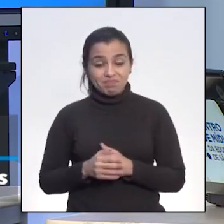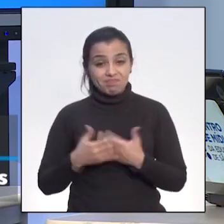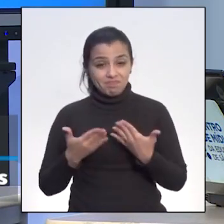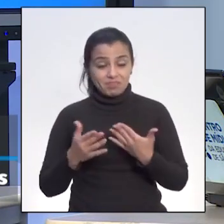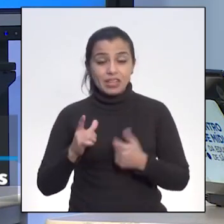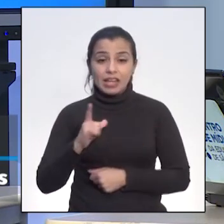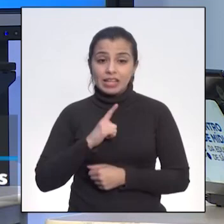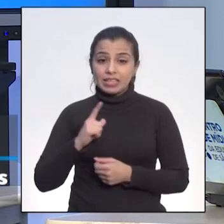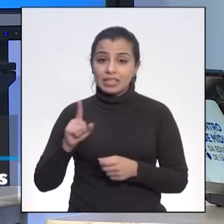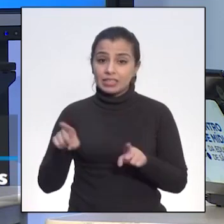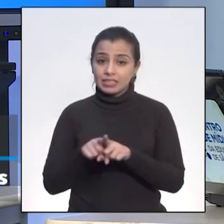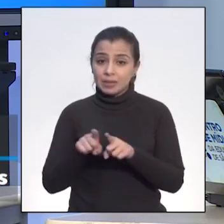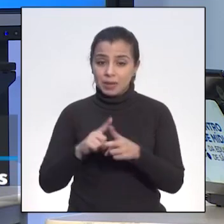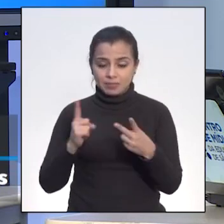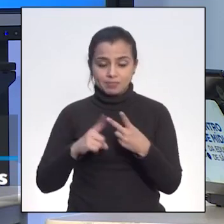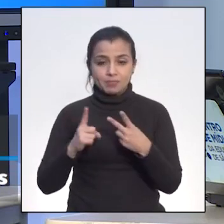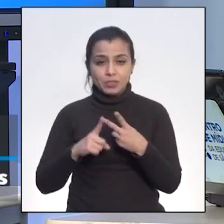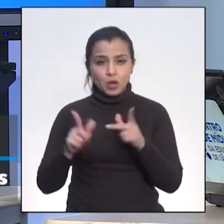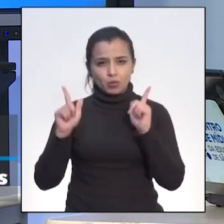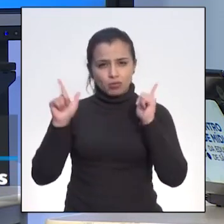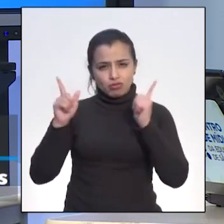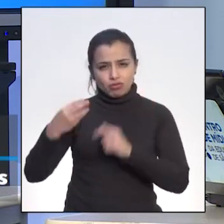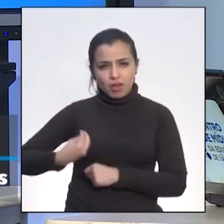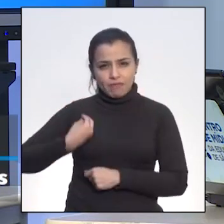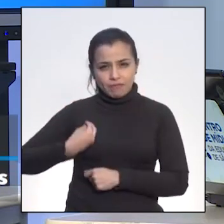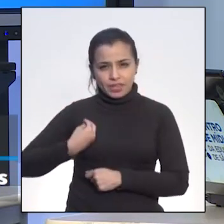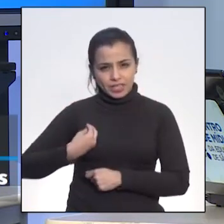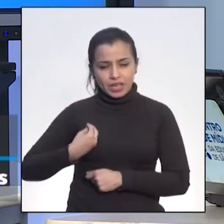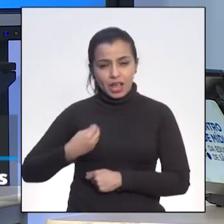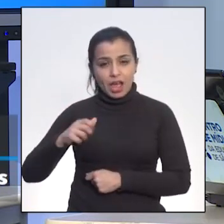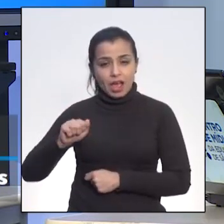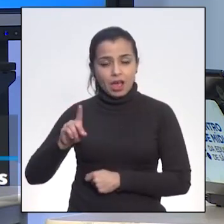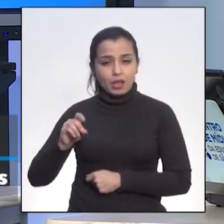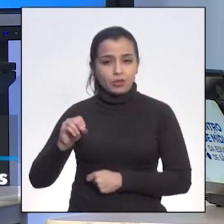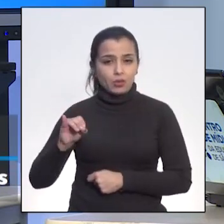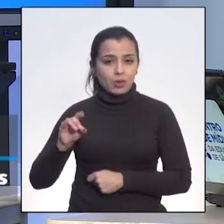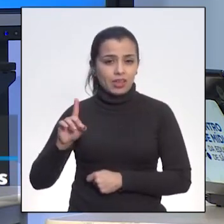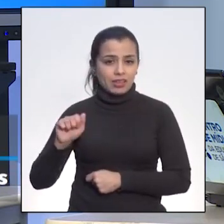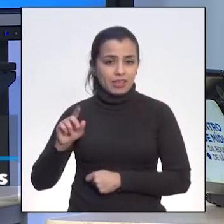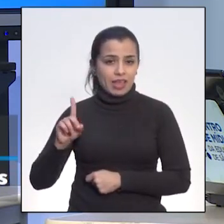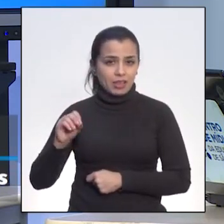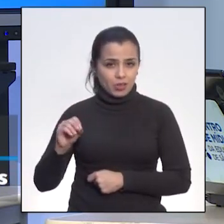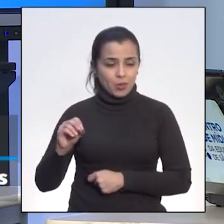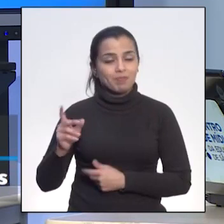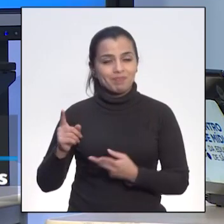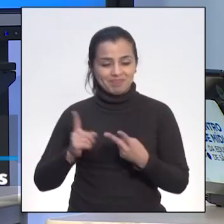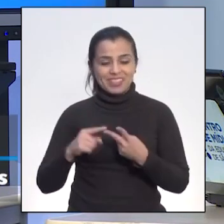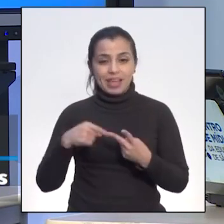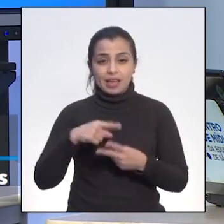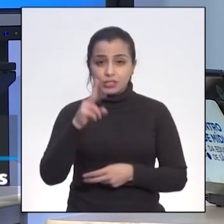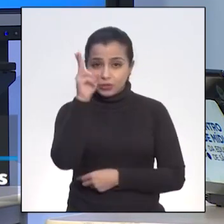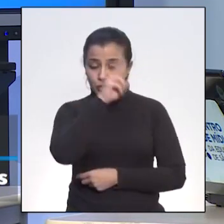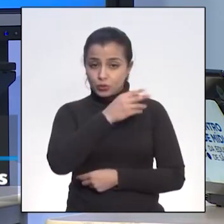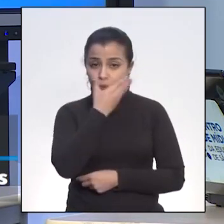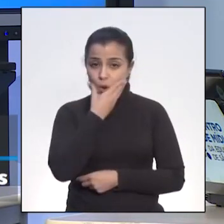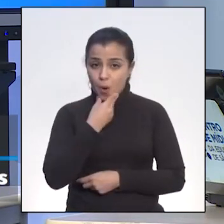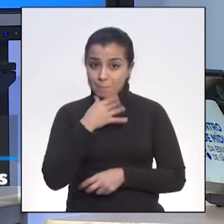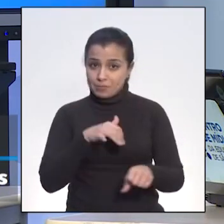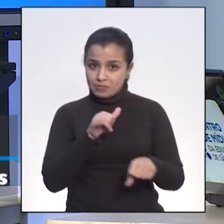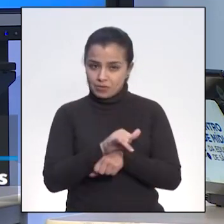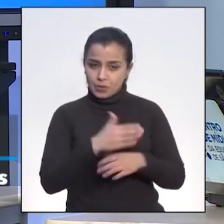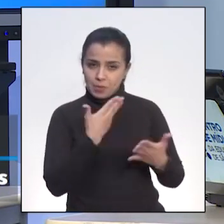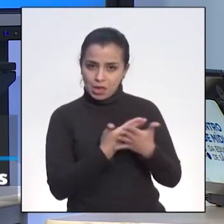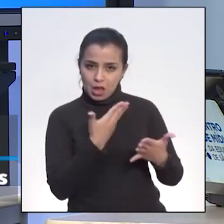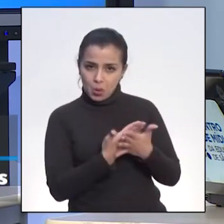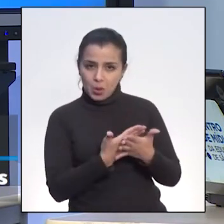que em português chama-se Curtindo a Vida Doidado. É a história de um rapaz que ele mata a aula num dia, e é interessante porque